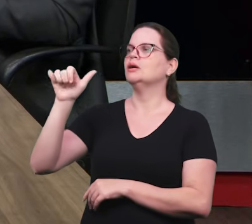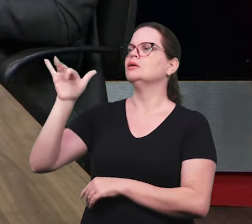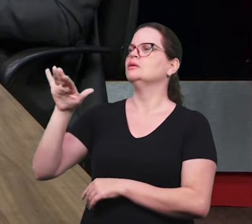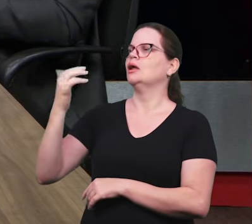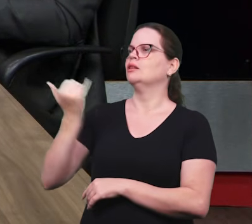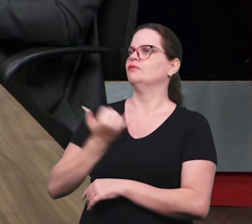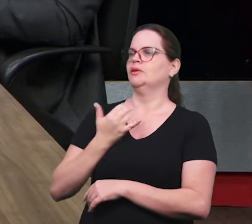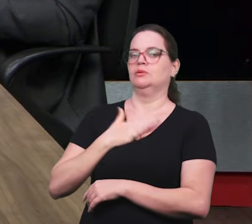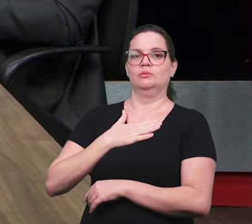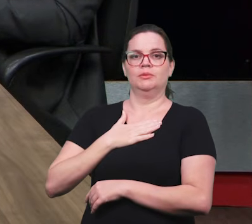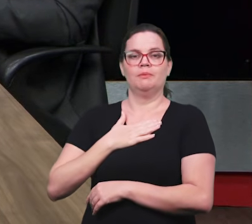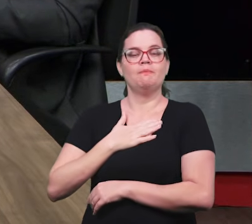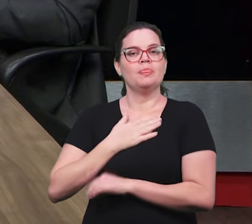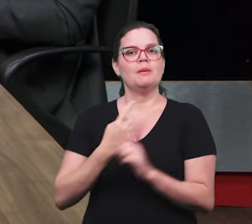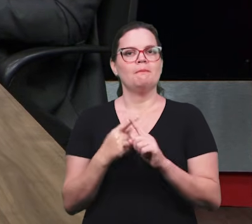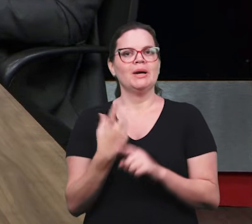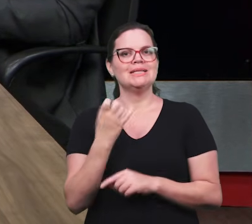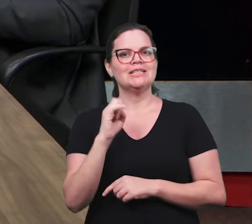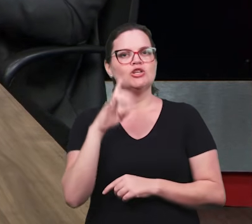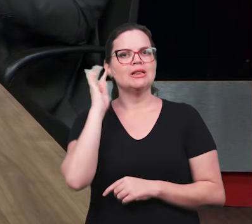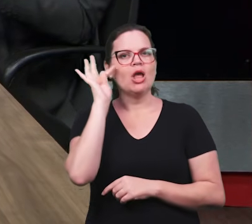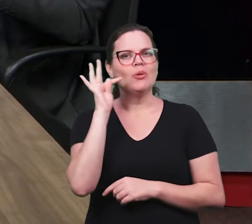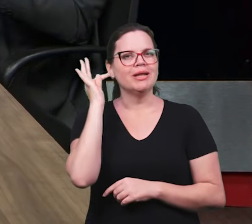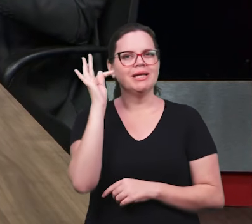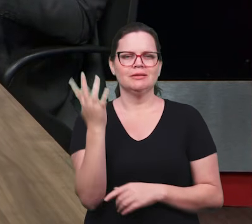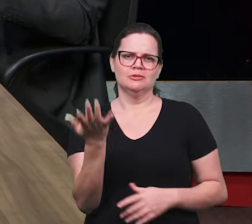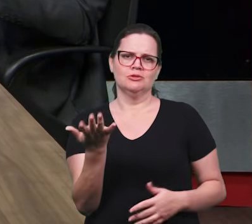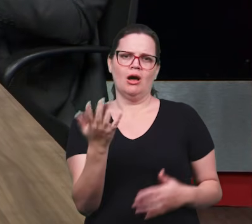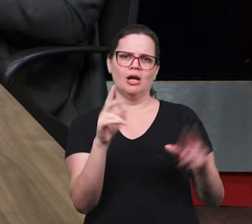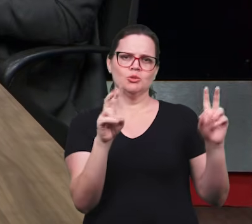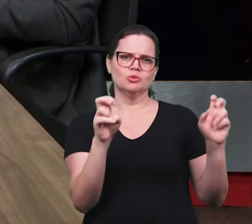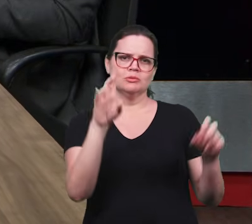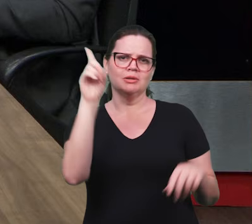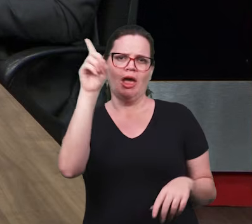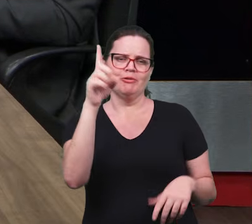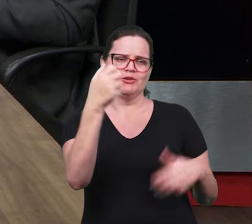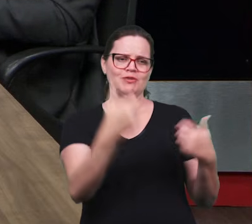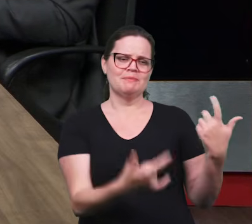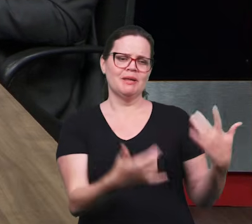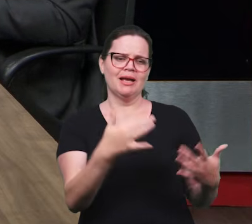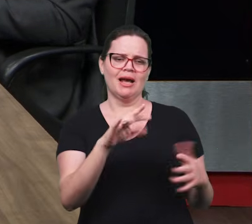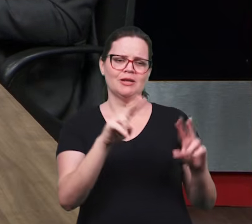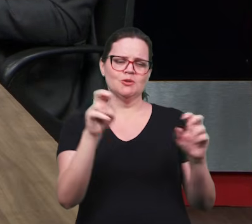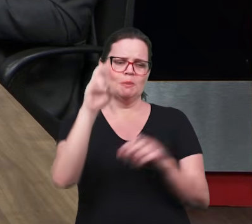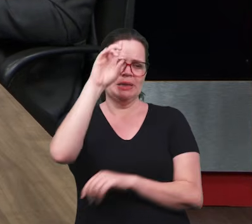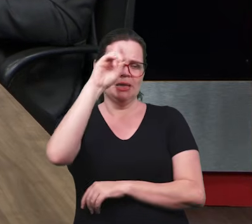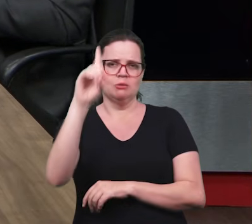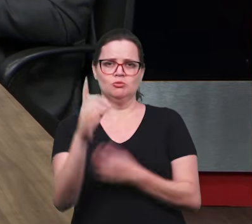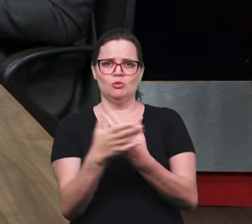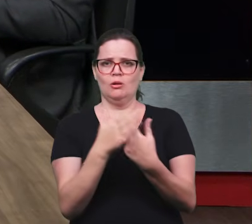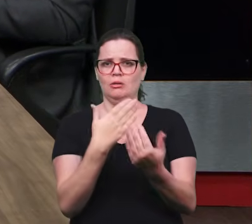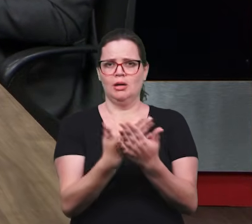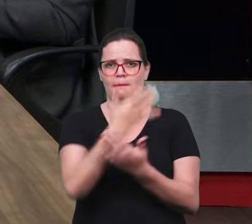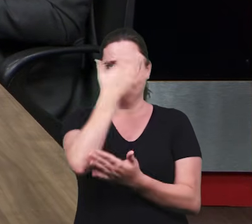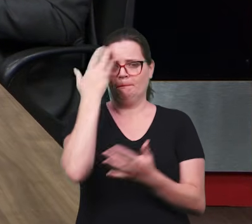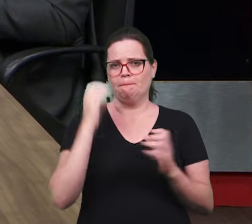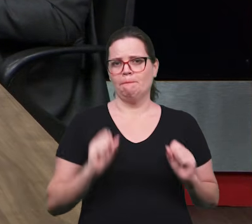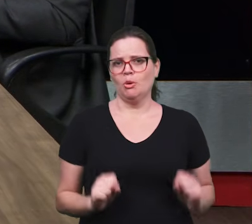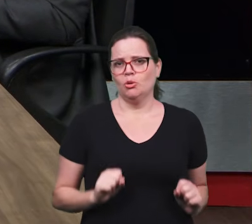porque quando a gente está falando de uma fé teórica, é simplesmente falar sobre Deus. Não, falar sobre Deus, qualquer um pode